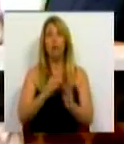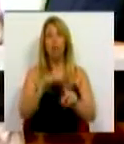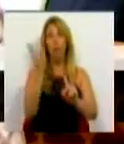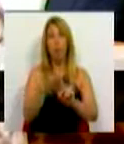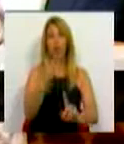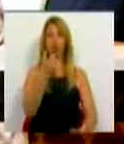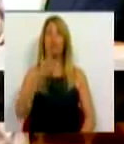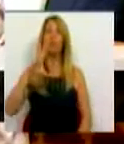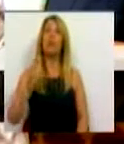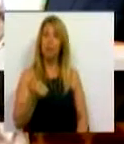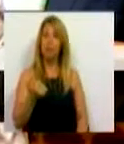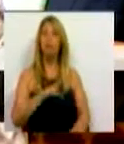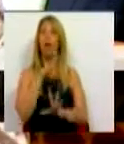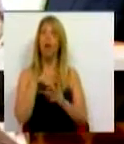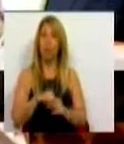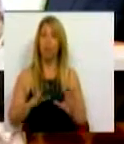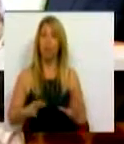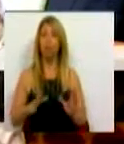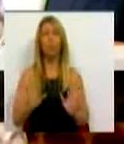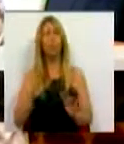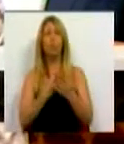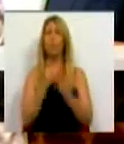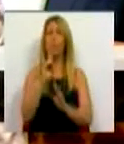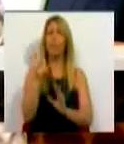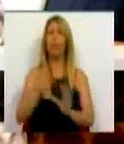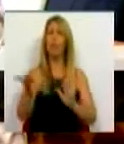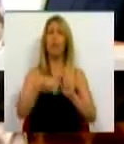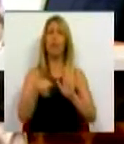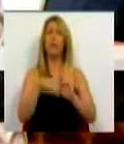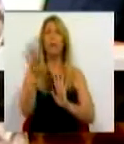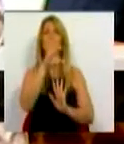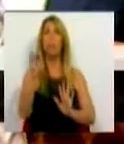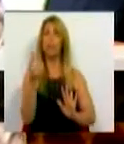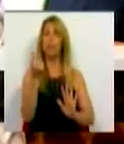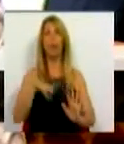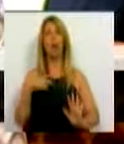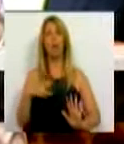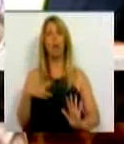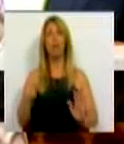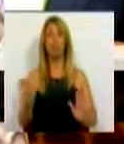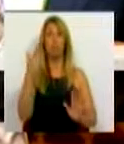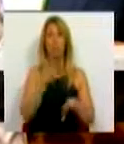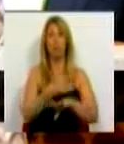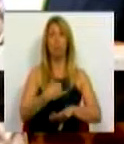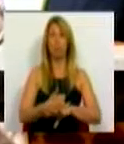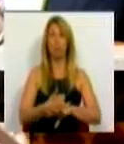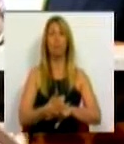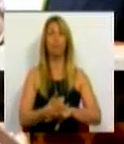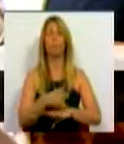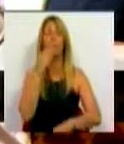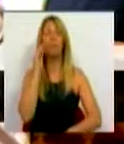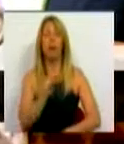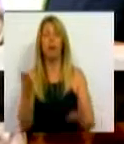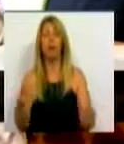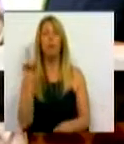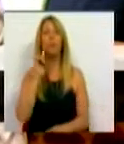inclusive, não influenciando de forma negativa os rácios de capital, nomeadamente do setor bancário. Importa